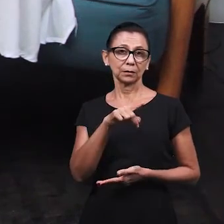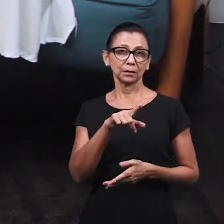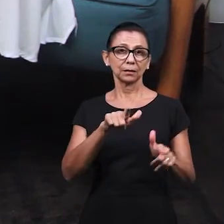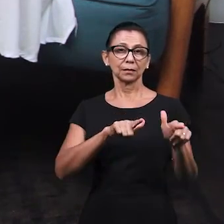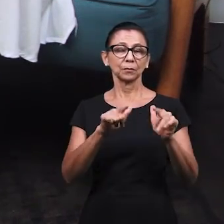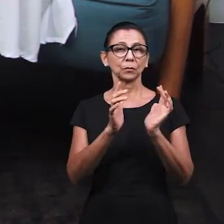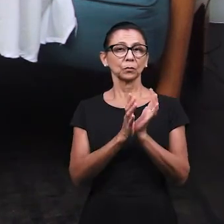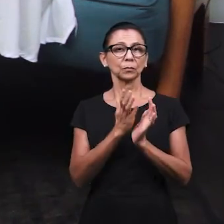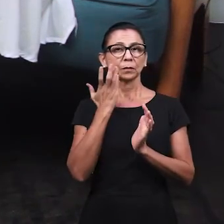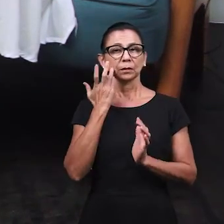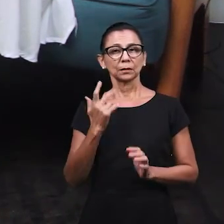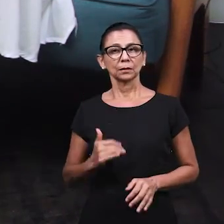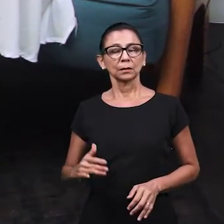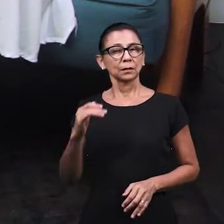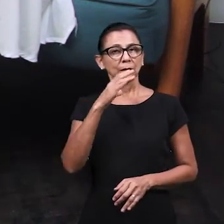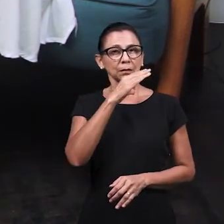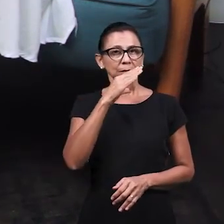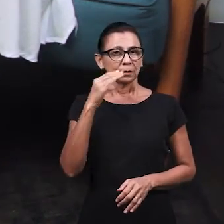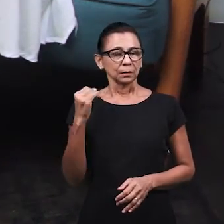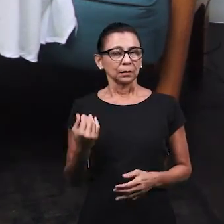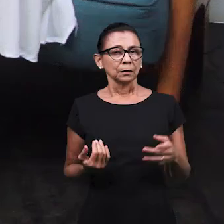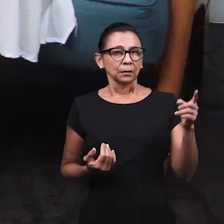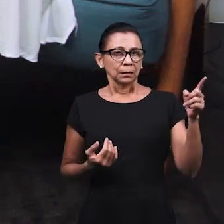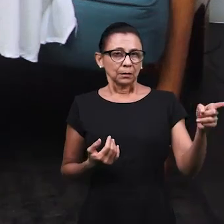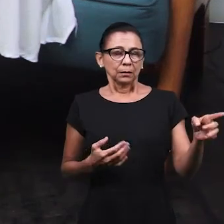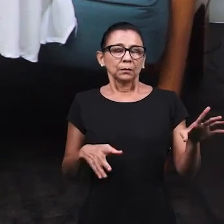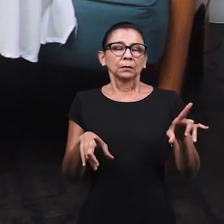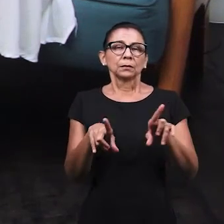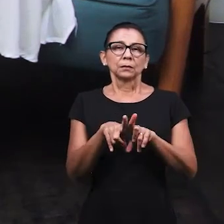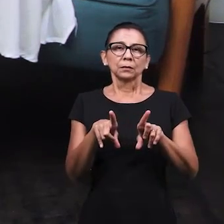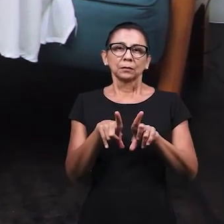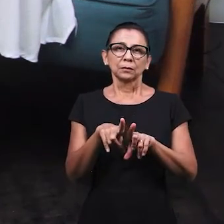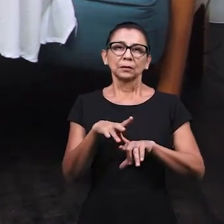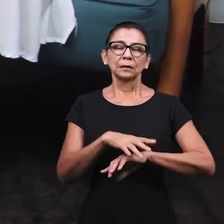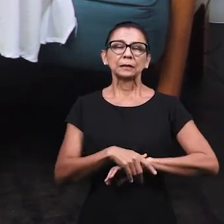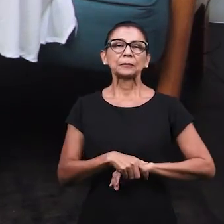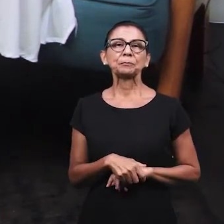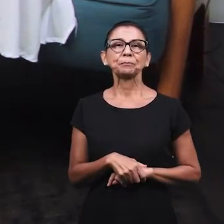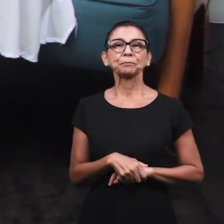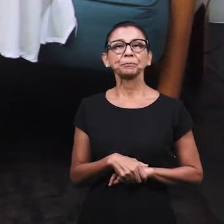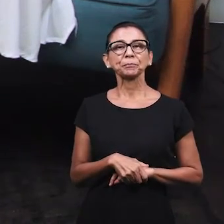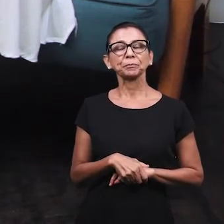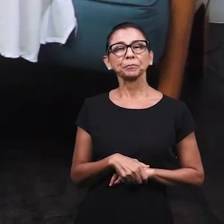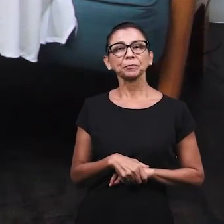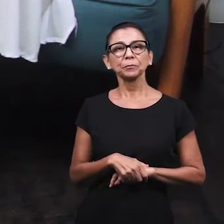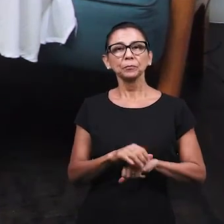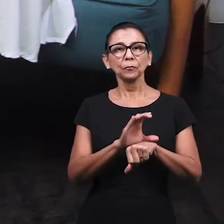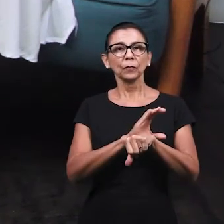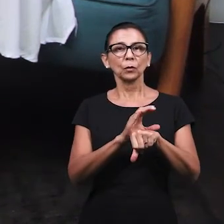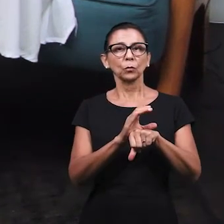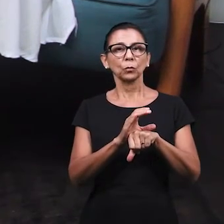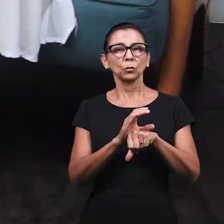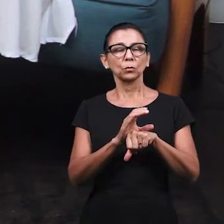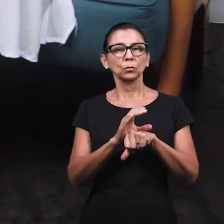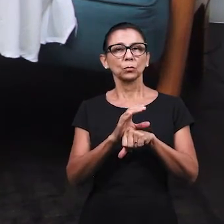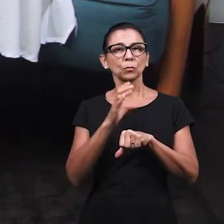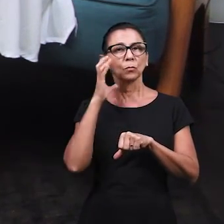intermediárias e adolescentes. Também, a Lucélia, ela está concluindo o curso de rádio e